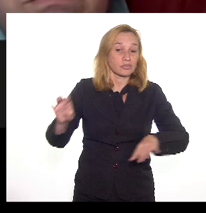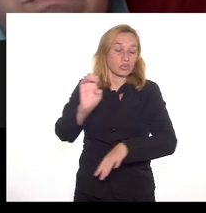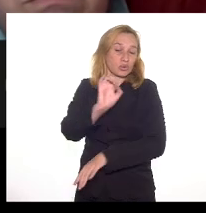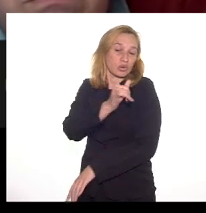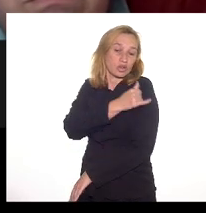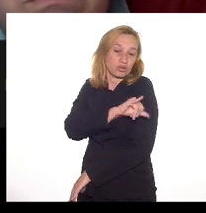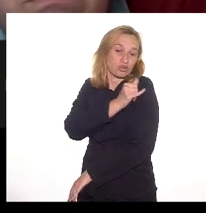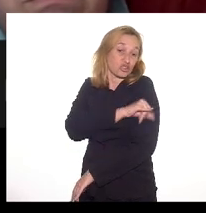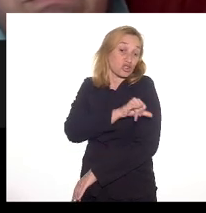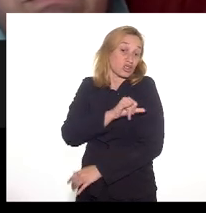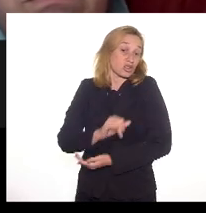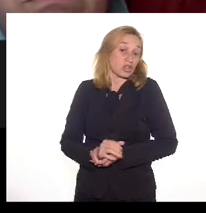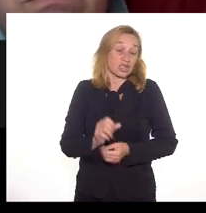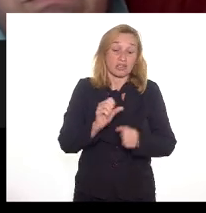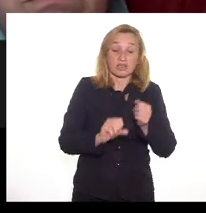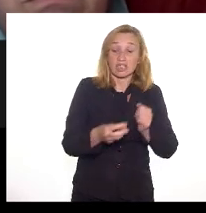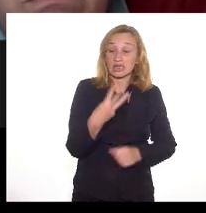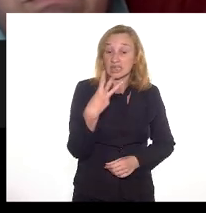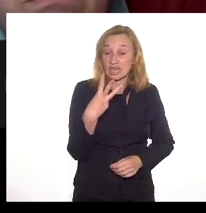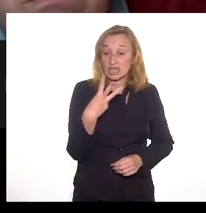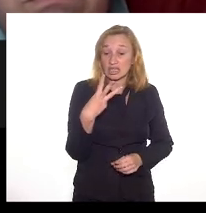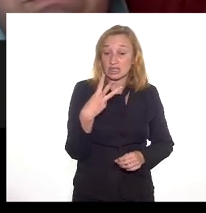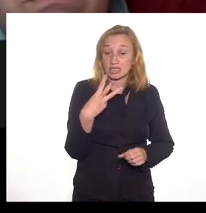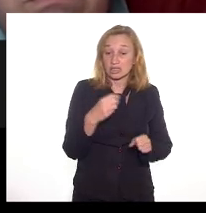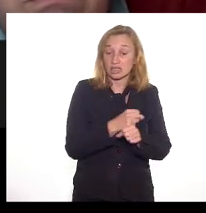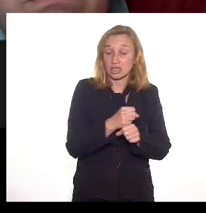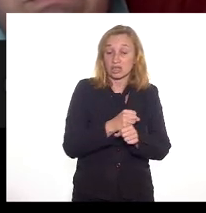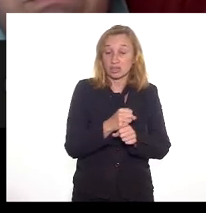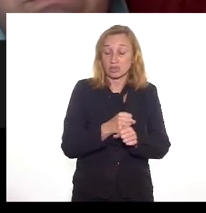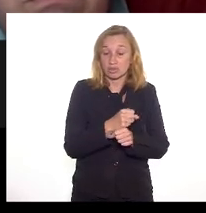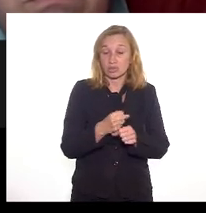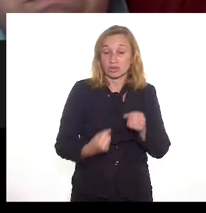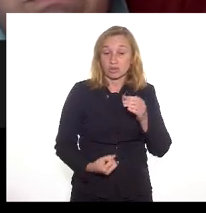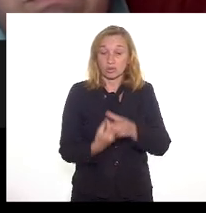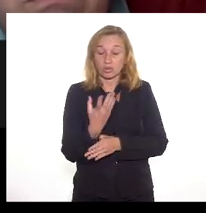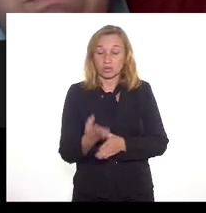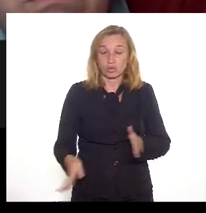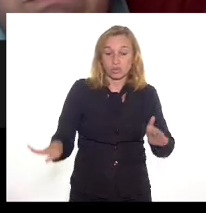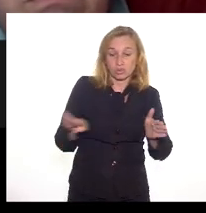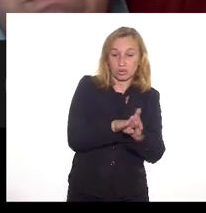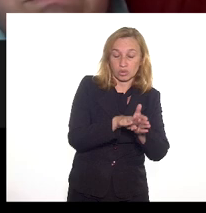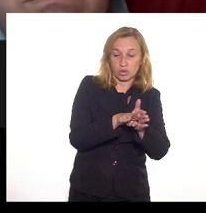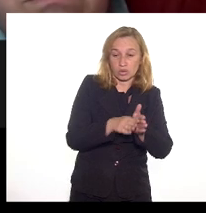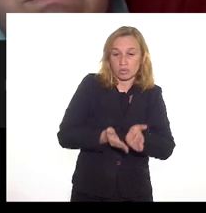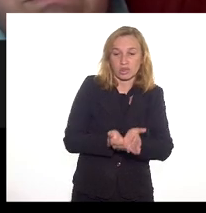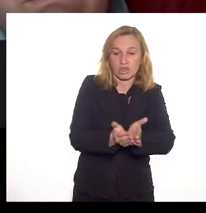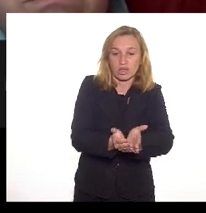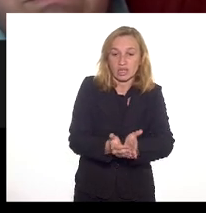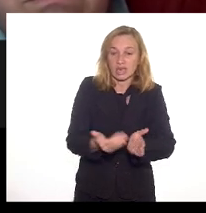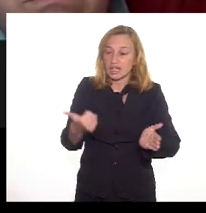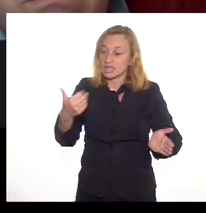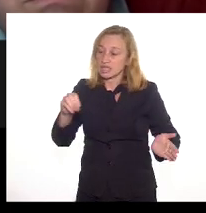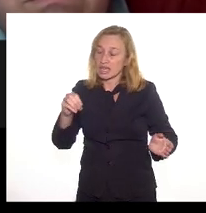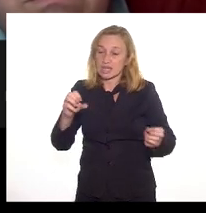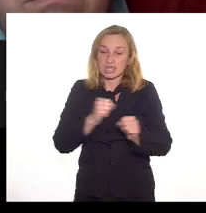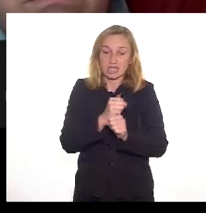pusermos 3 plataformas por ano, né? Em 10 anos já serão 30. Qual é a